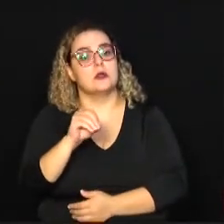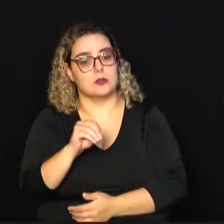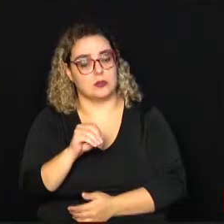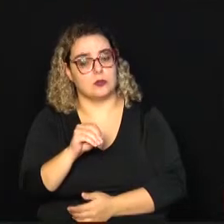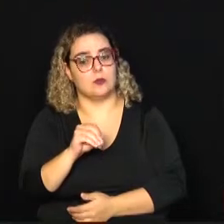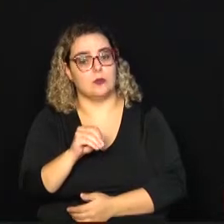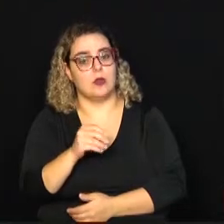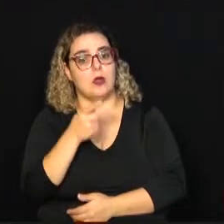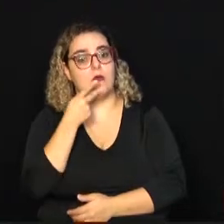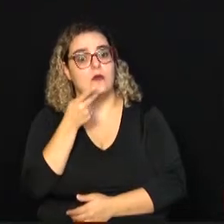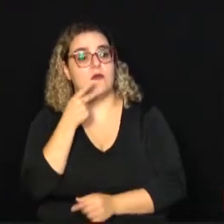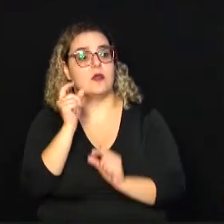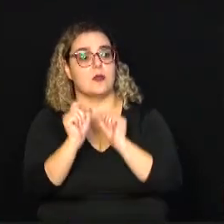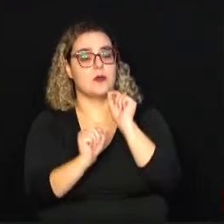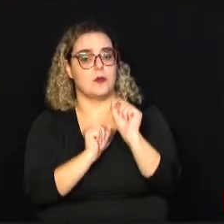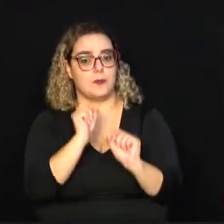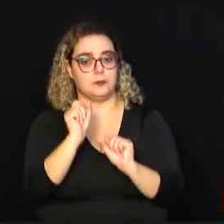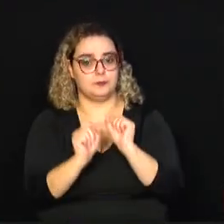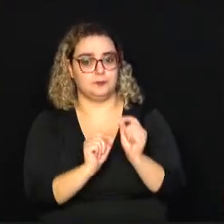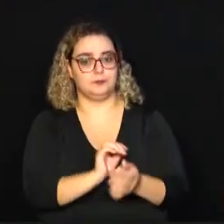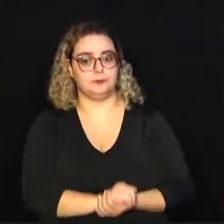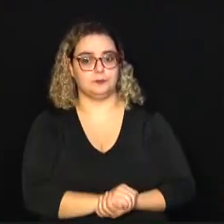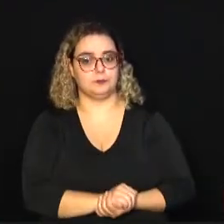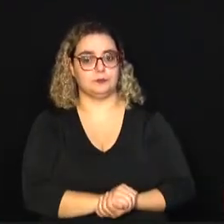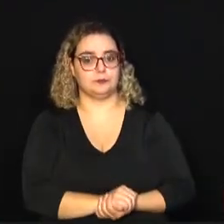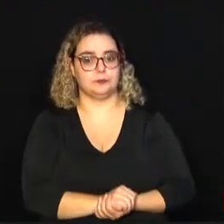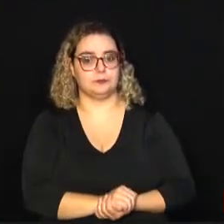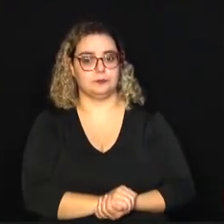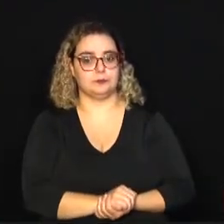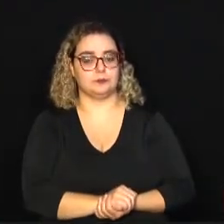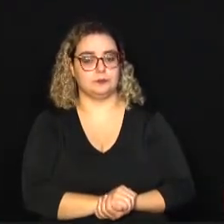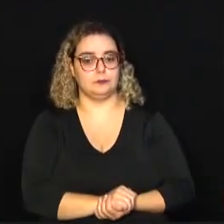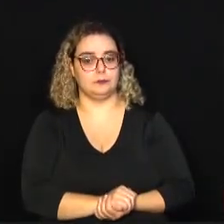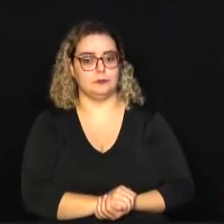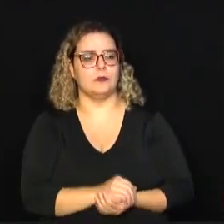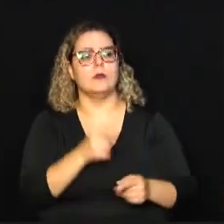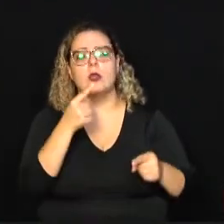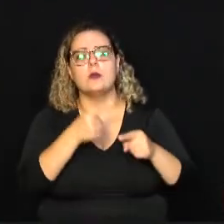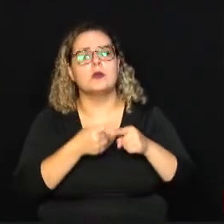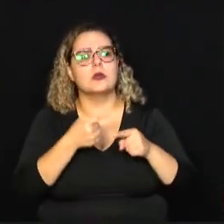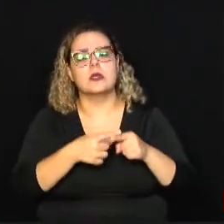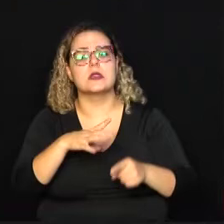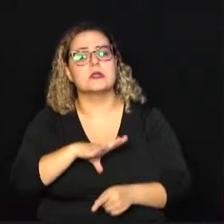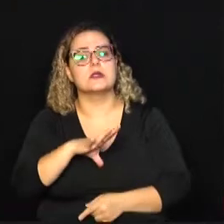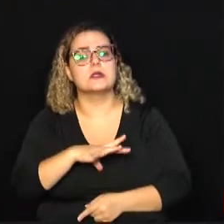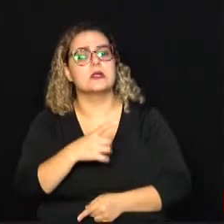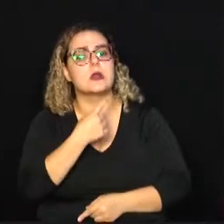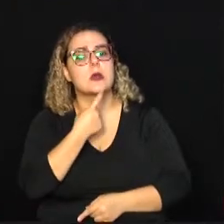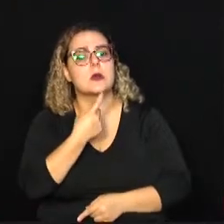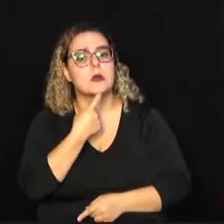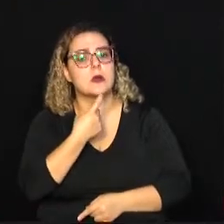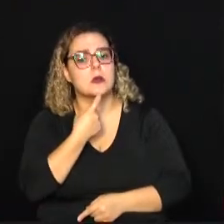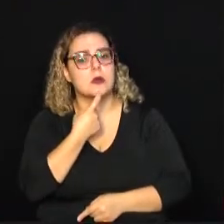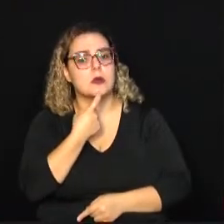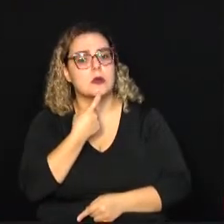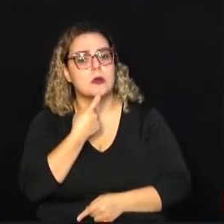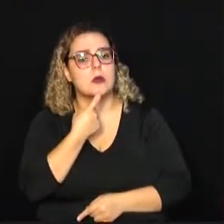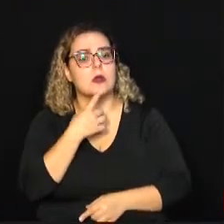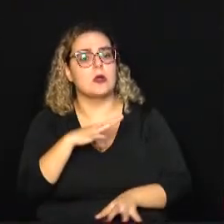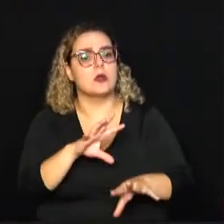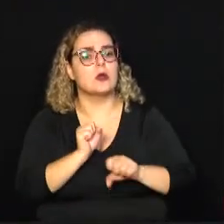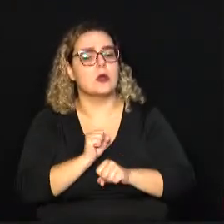Ele fala o seguinte... Ela fala o seguinte: por que Campinas não adotou as medidas de rastreamento